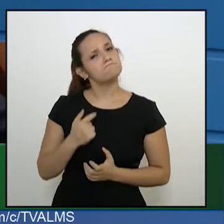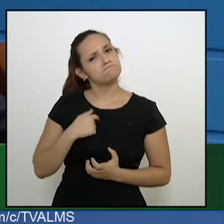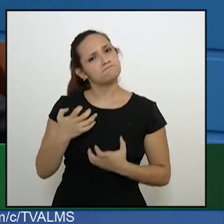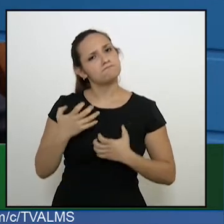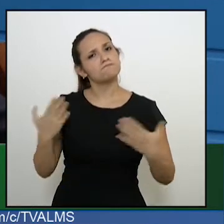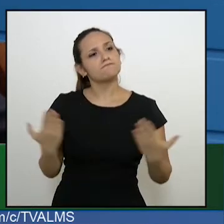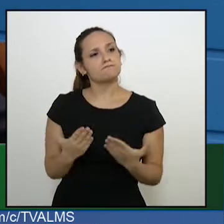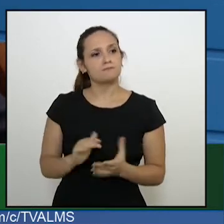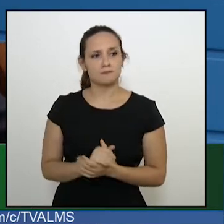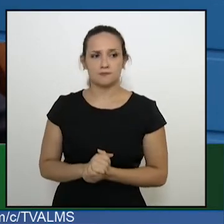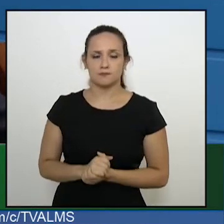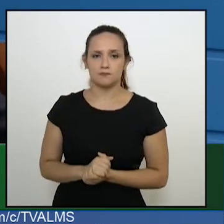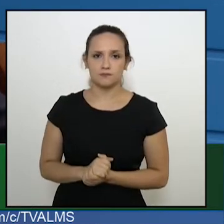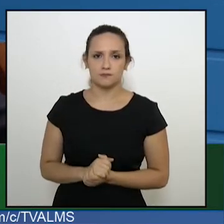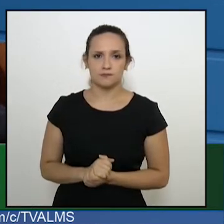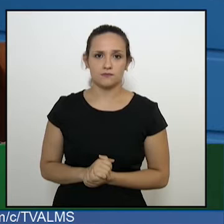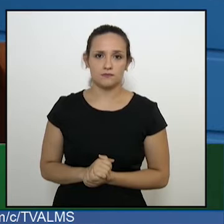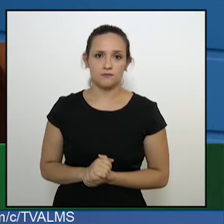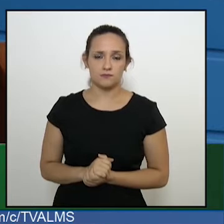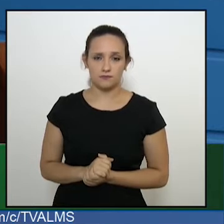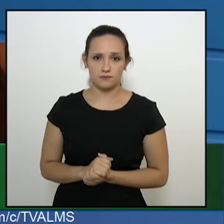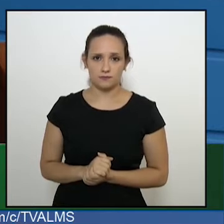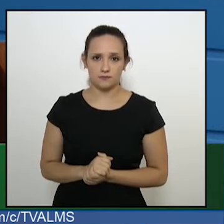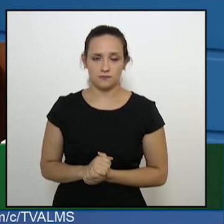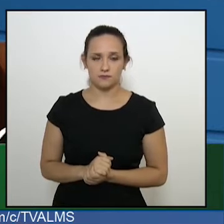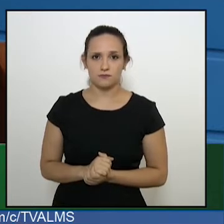gostaria aqui de